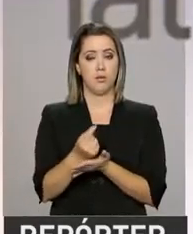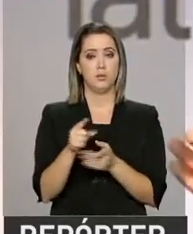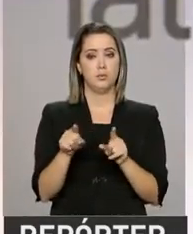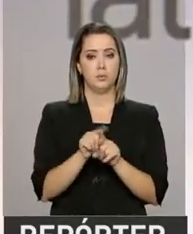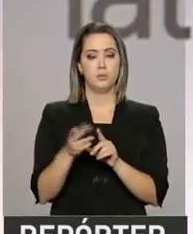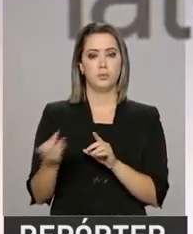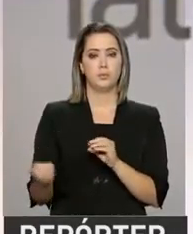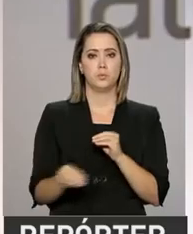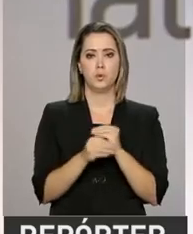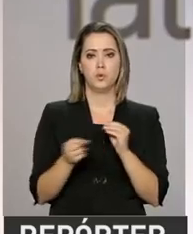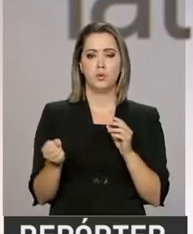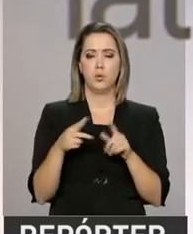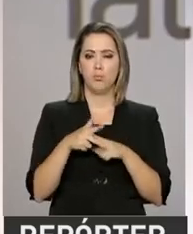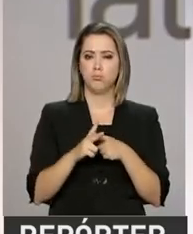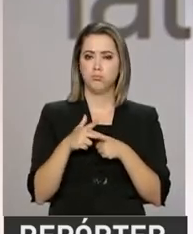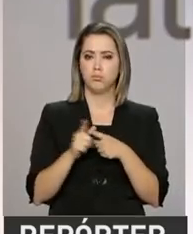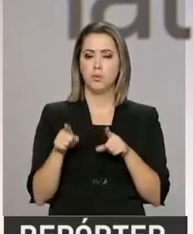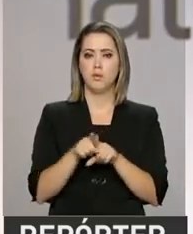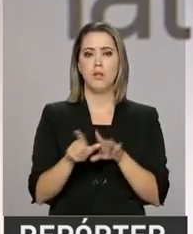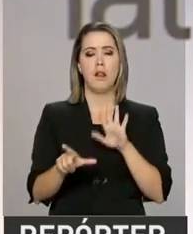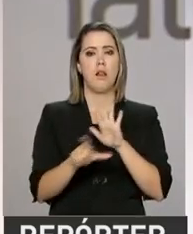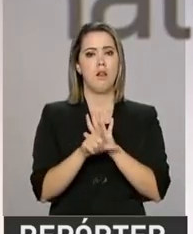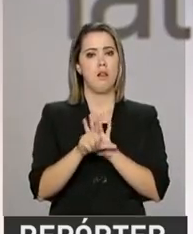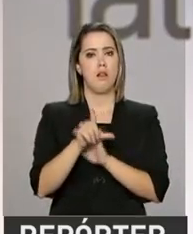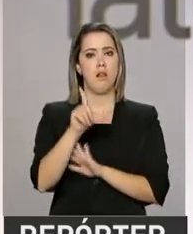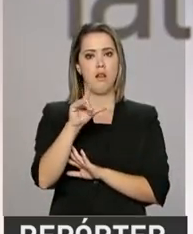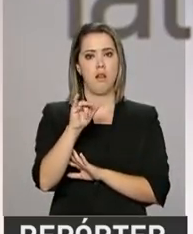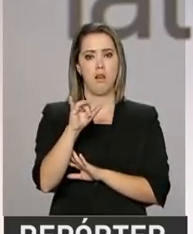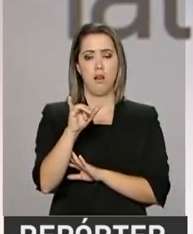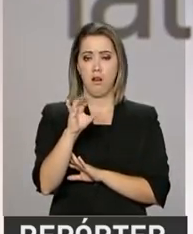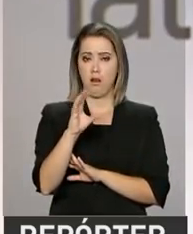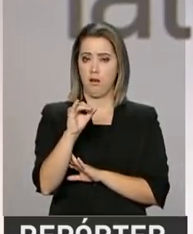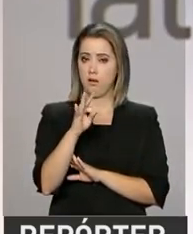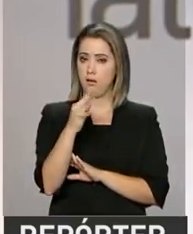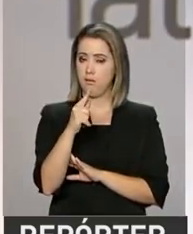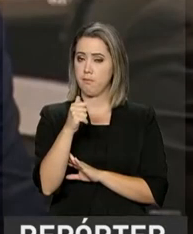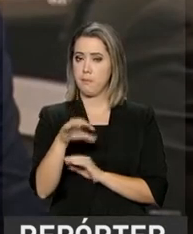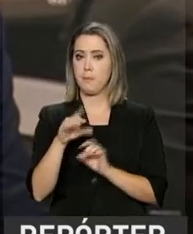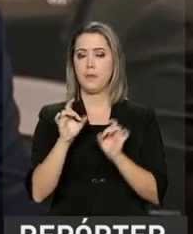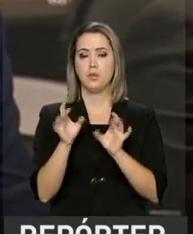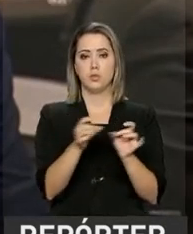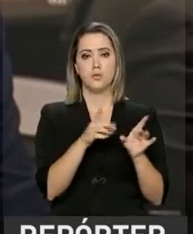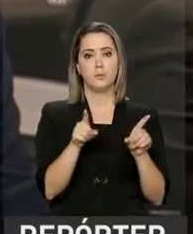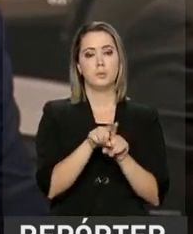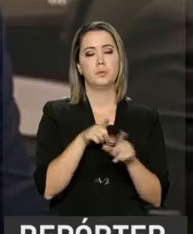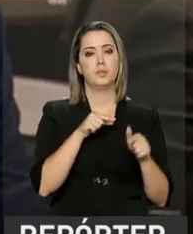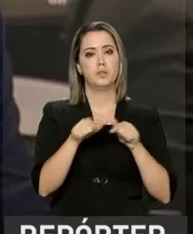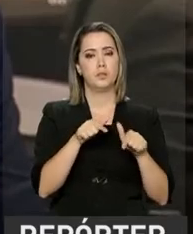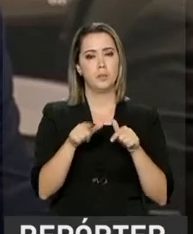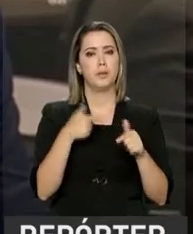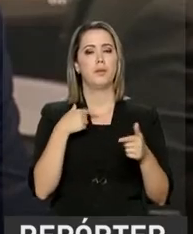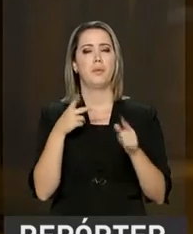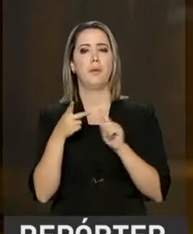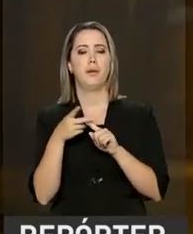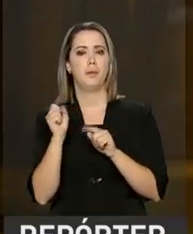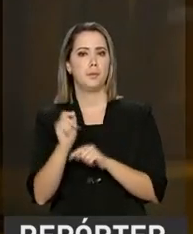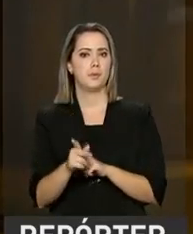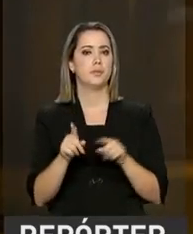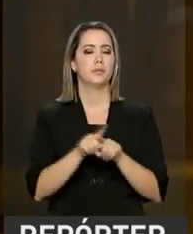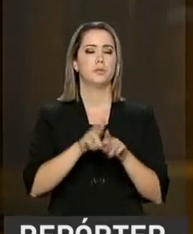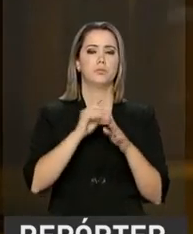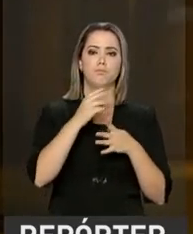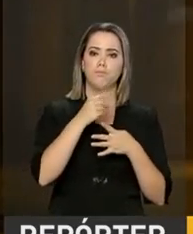que reformas pontuais, como a da lei de licitações, e estruturais, como a da Previdência e a trabalhista, são fundamentais. O